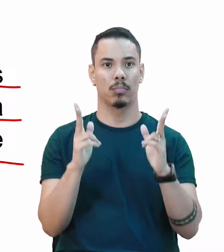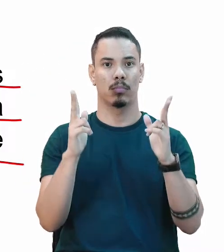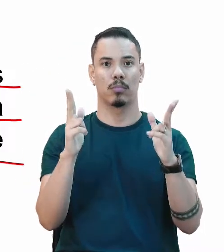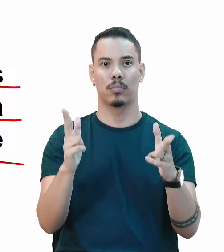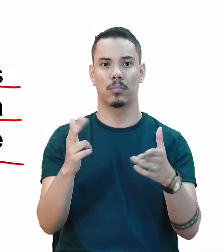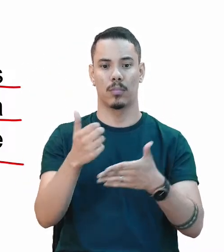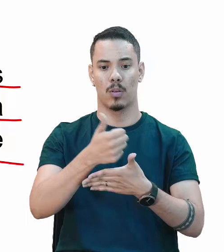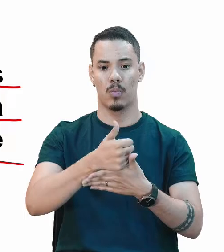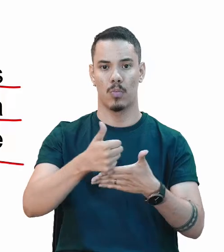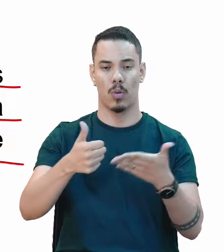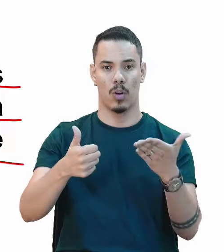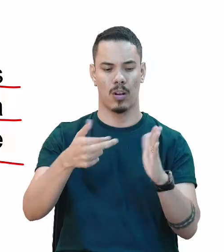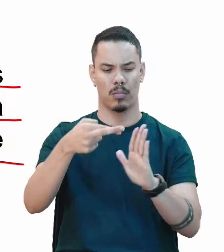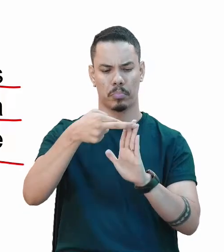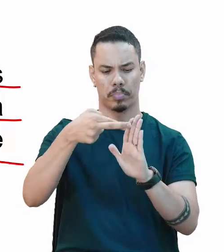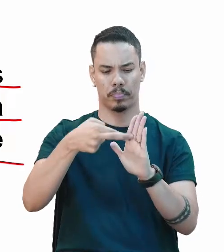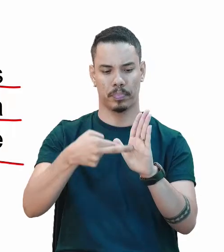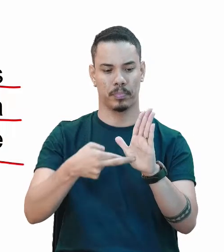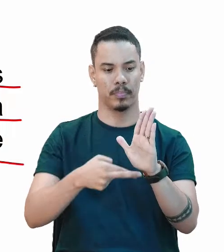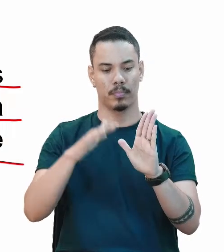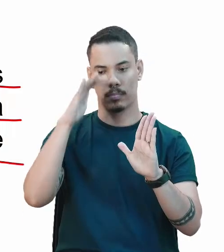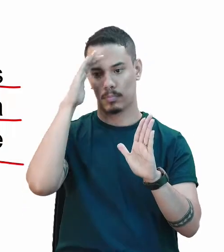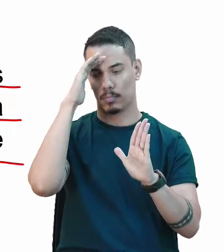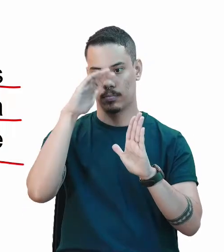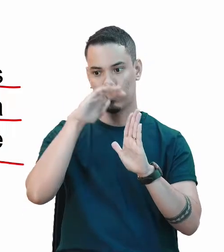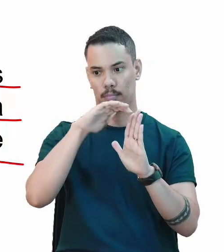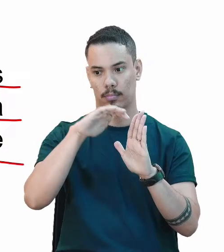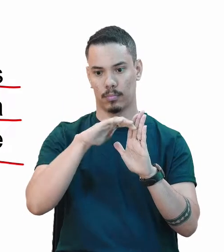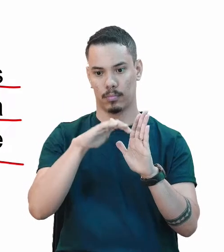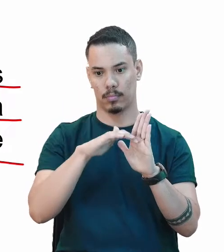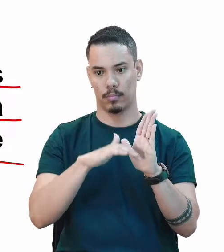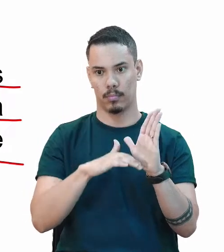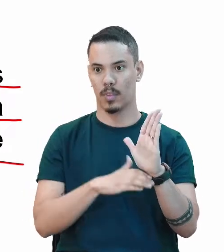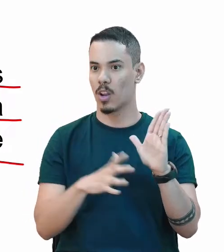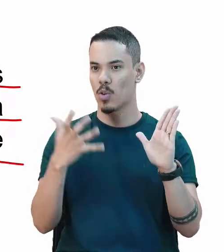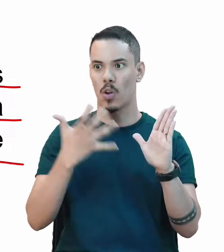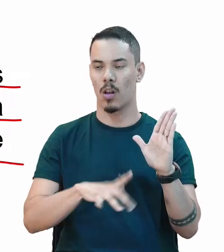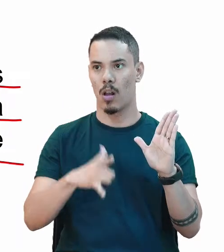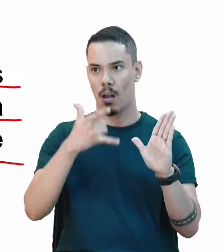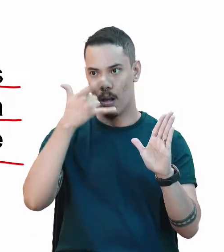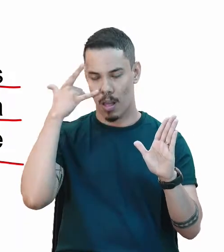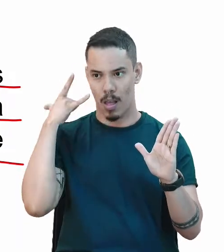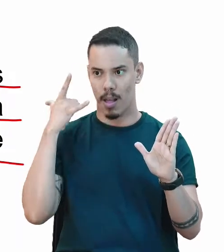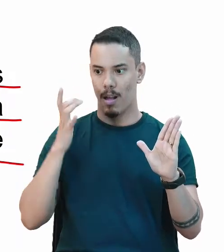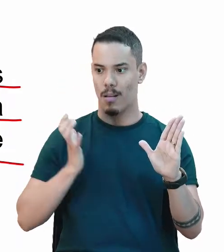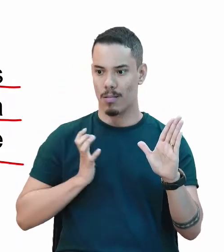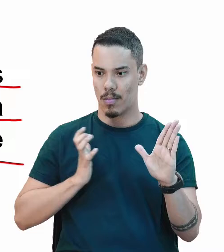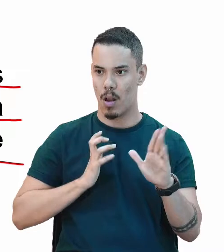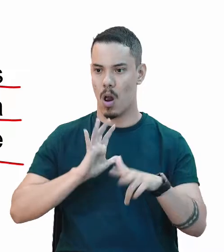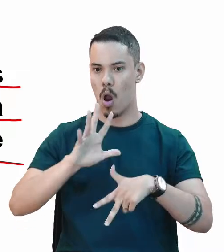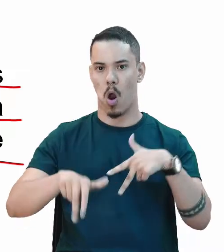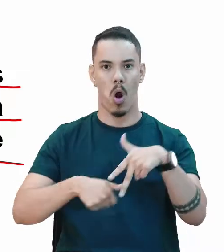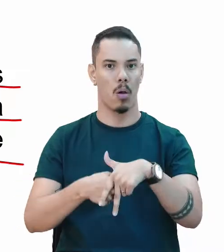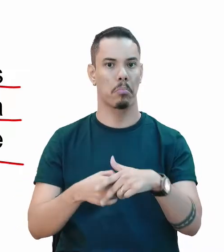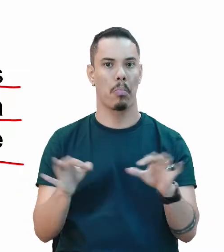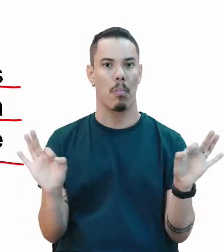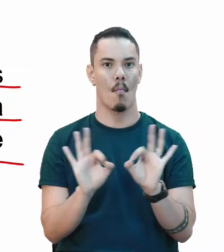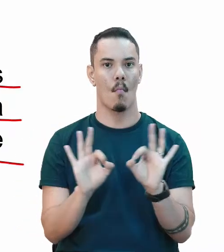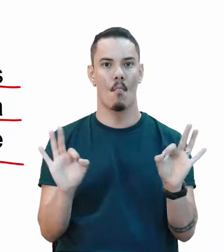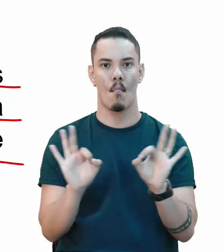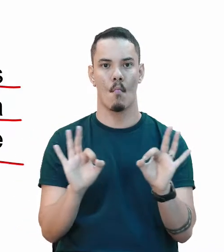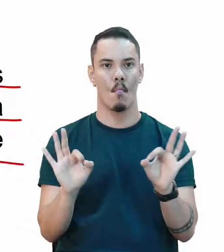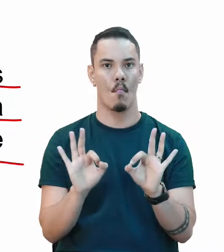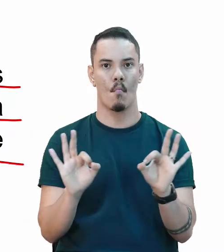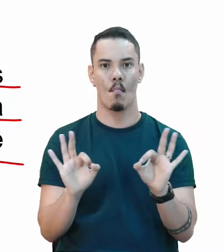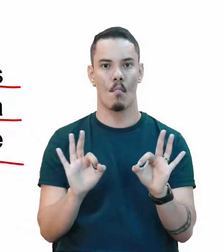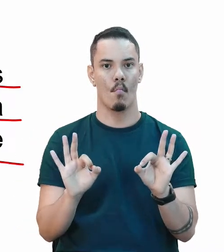que considerava moralmente correto. Então, ele ia contra os valores sociais da